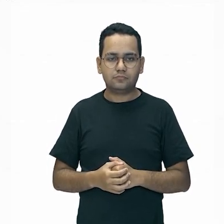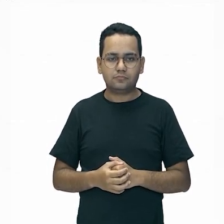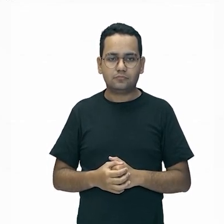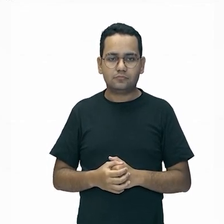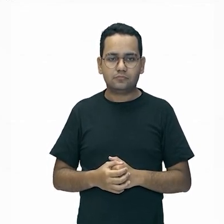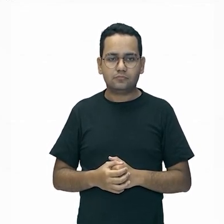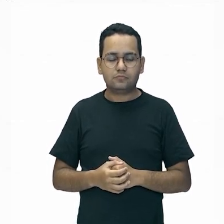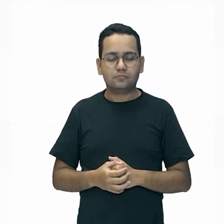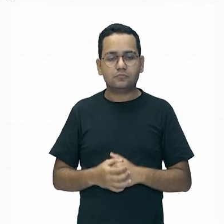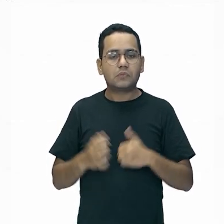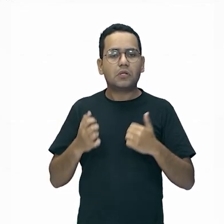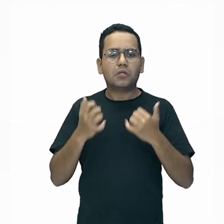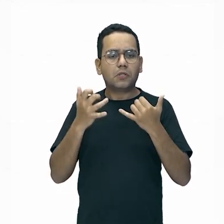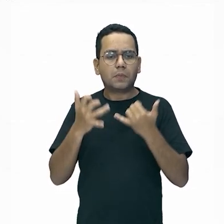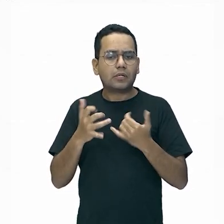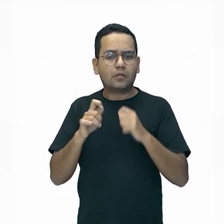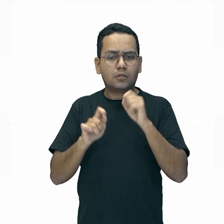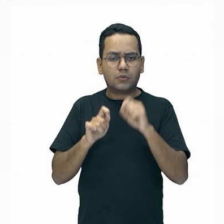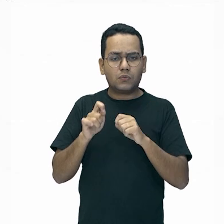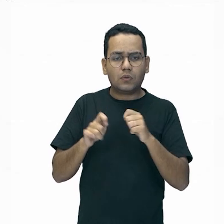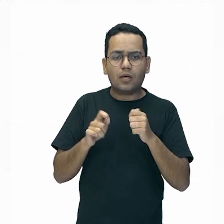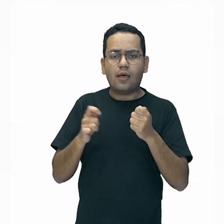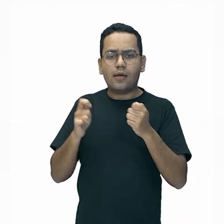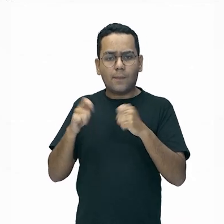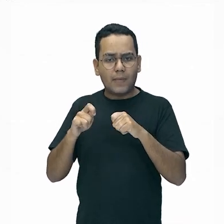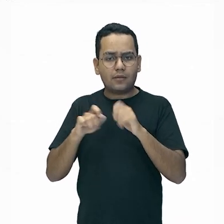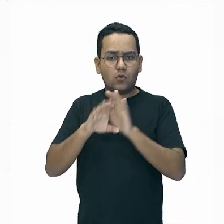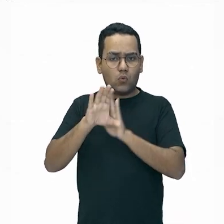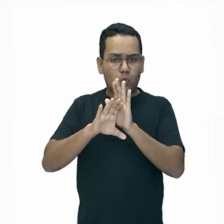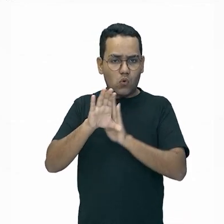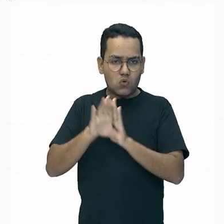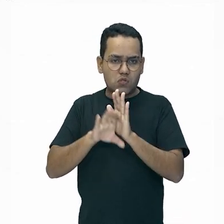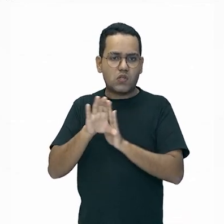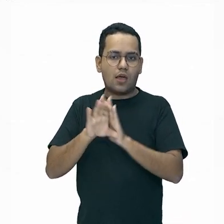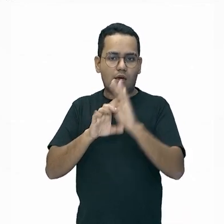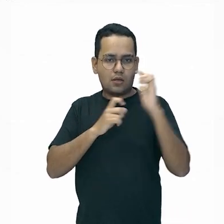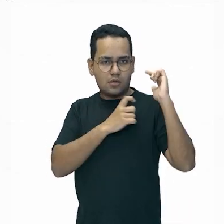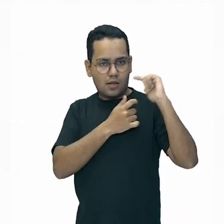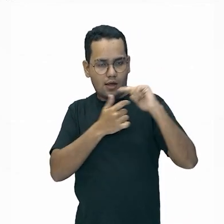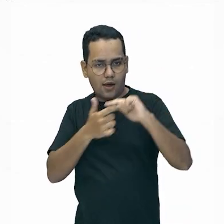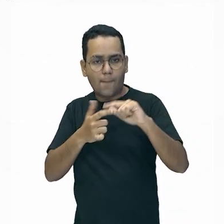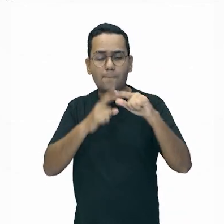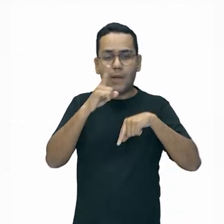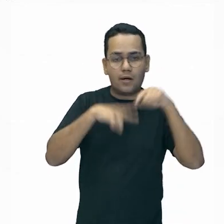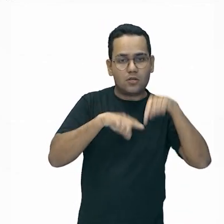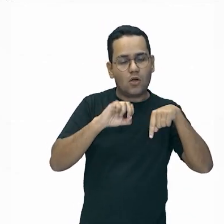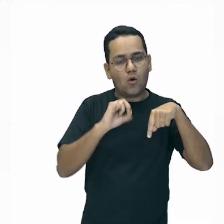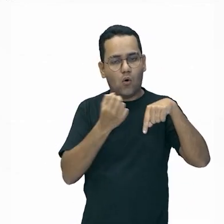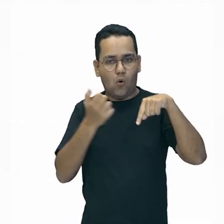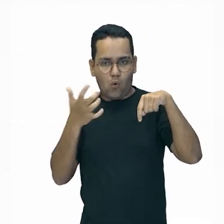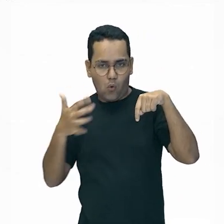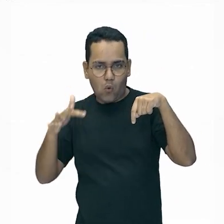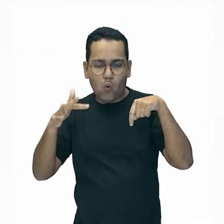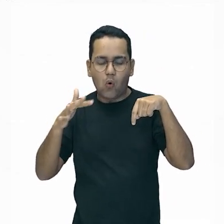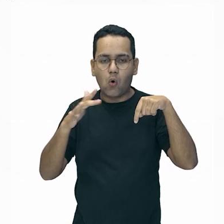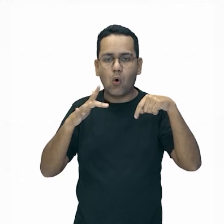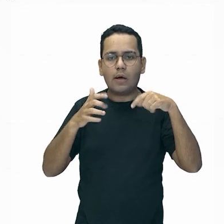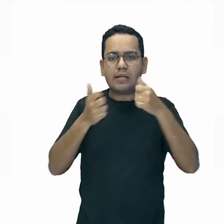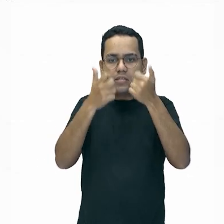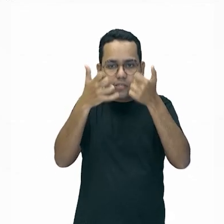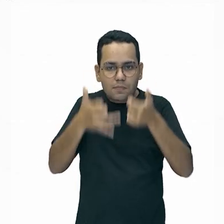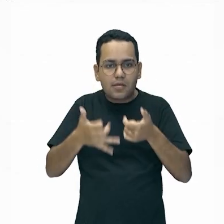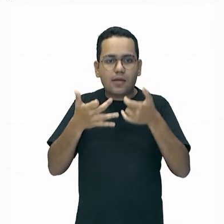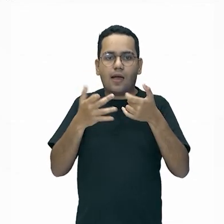a incapacidade dos conceitos clássicos de partícula ou onda para descrever completamente o comportamento